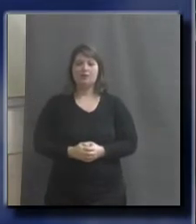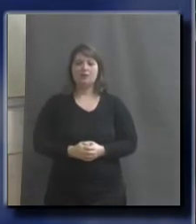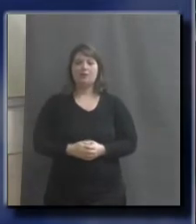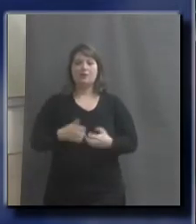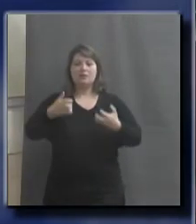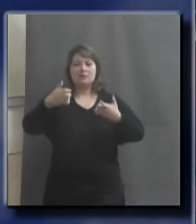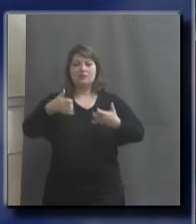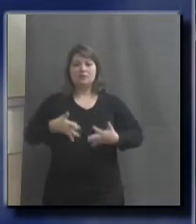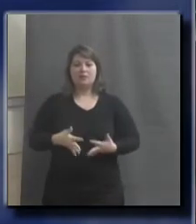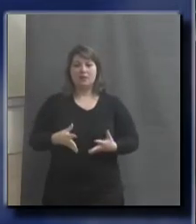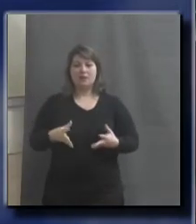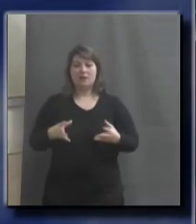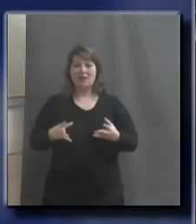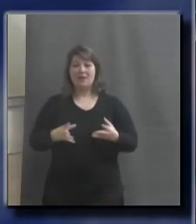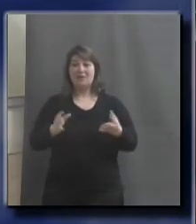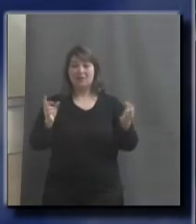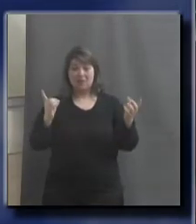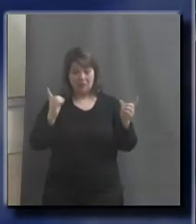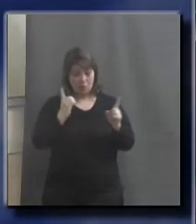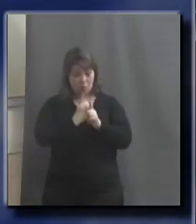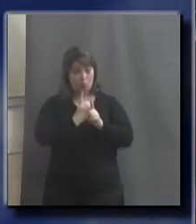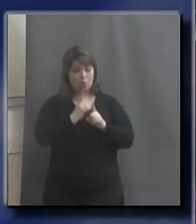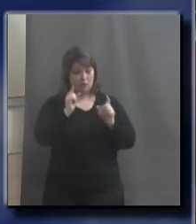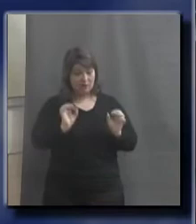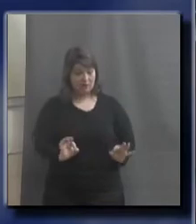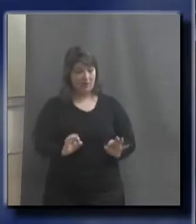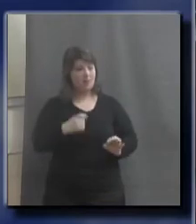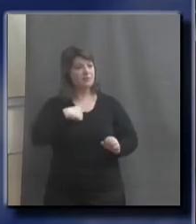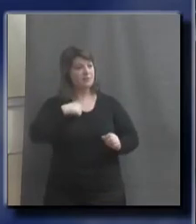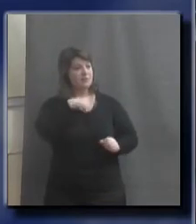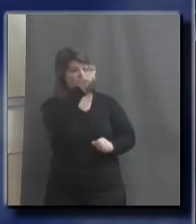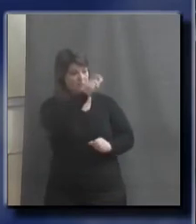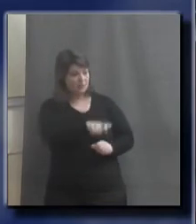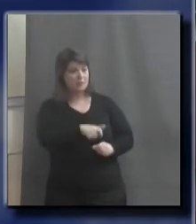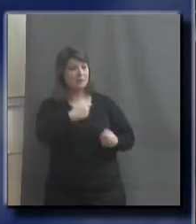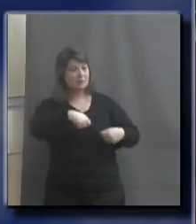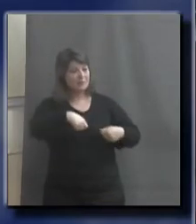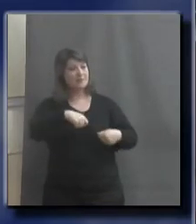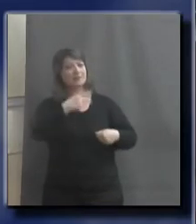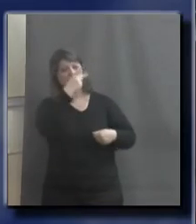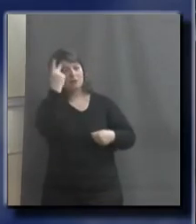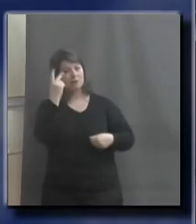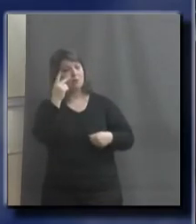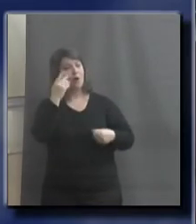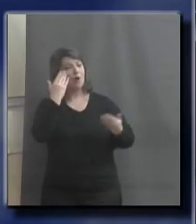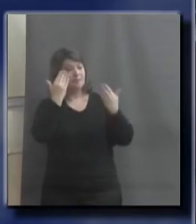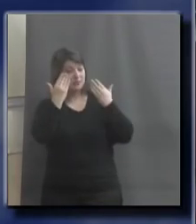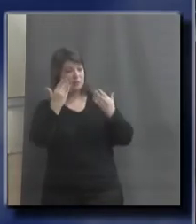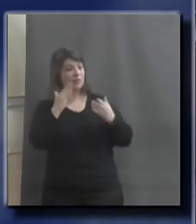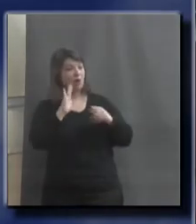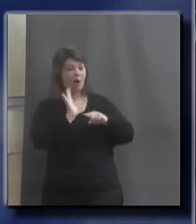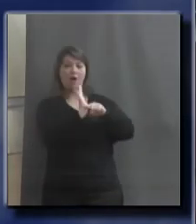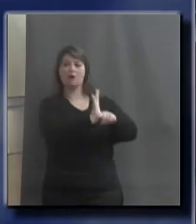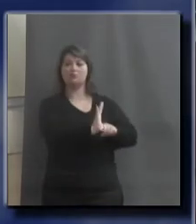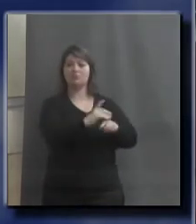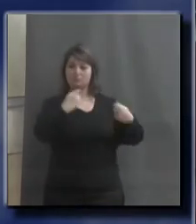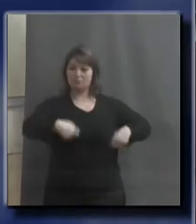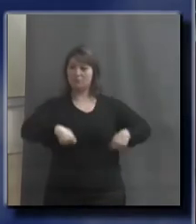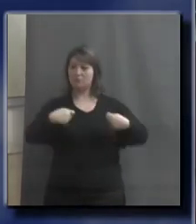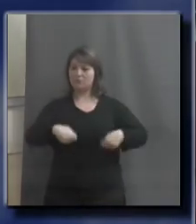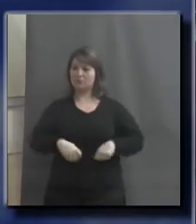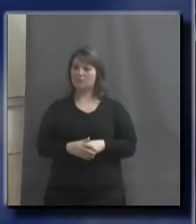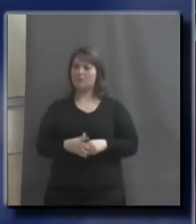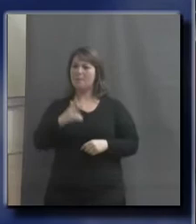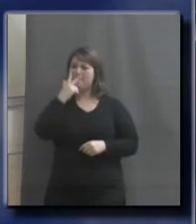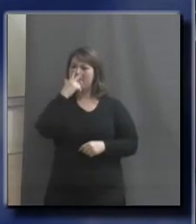E diz assim, o diagnóstico psiquiátrico tem que ser atendido na psicologia. Ou seja, nos